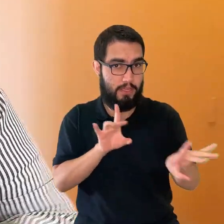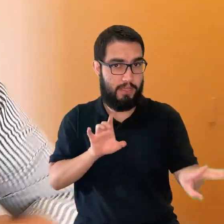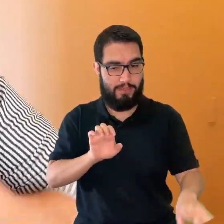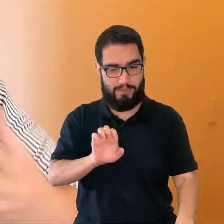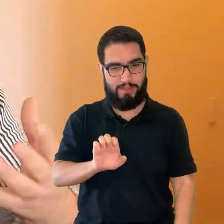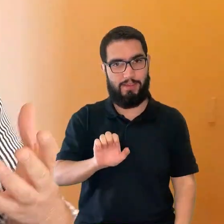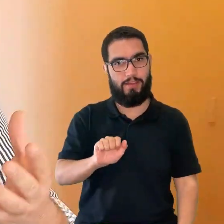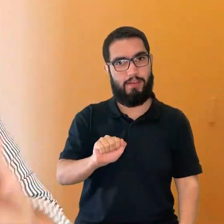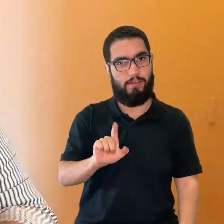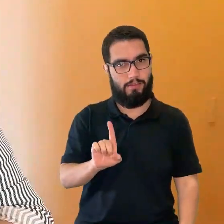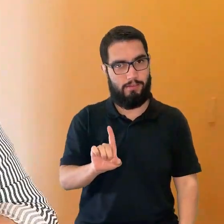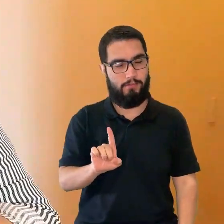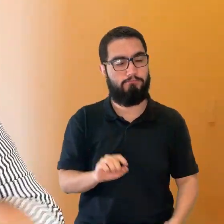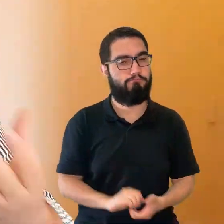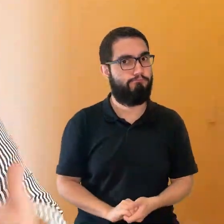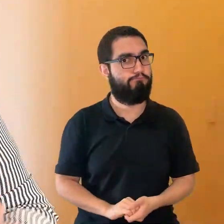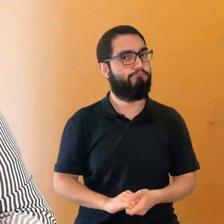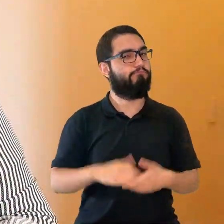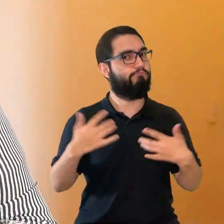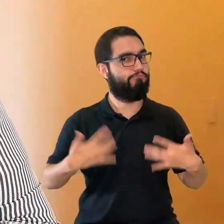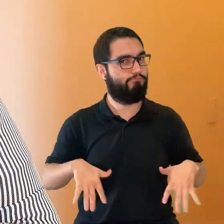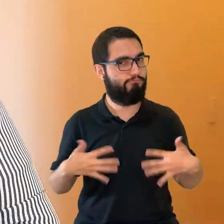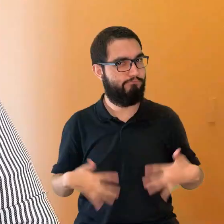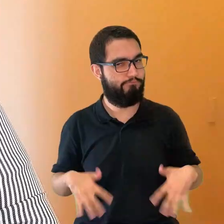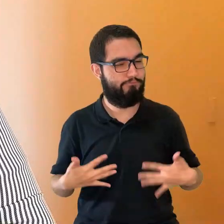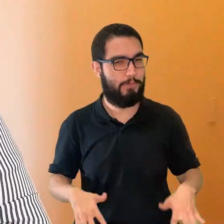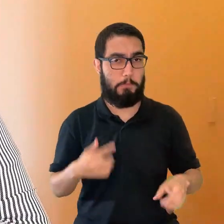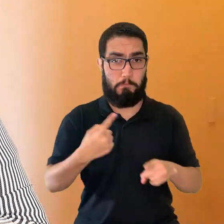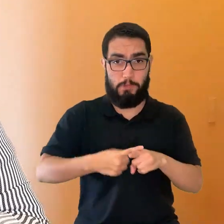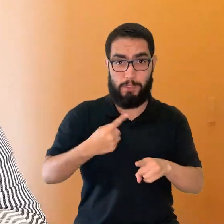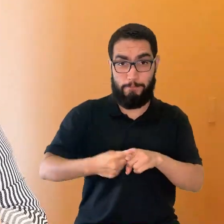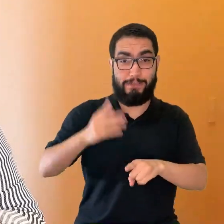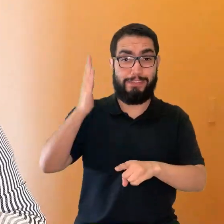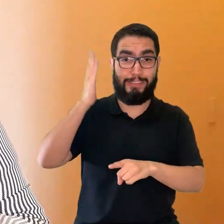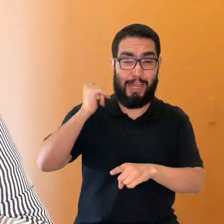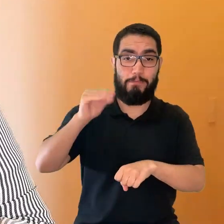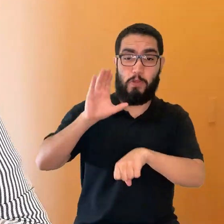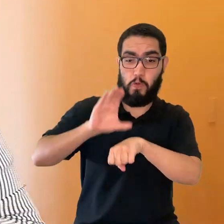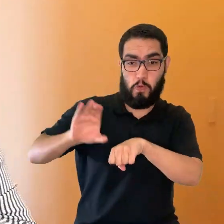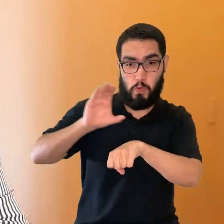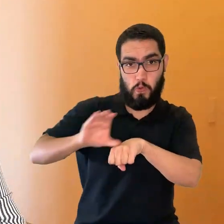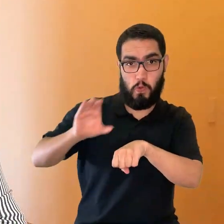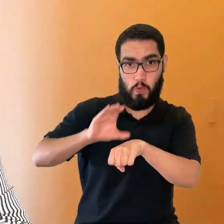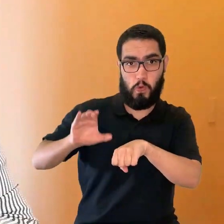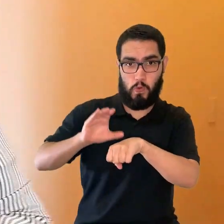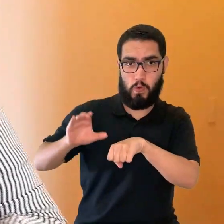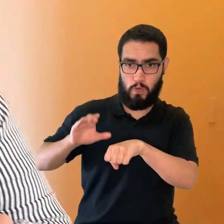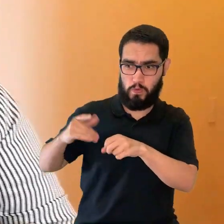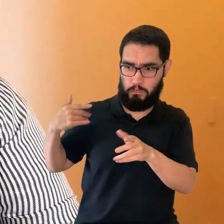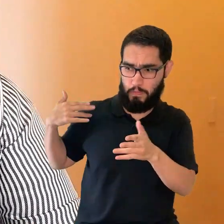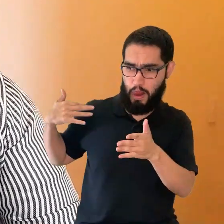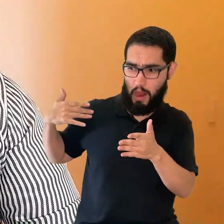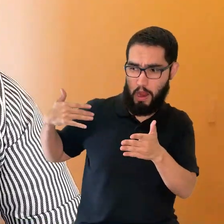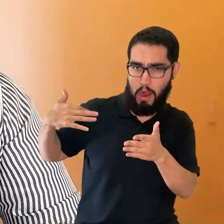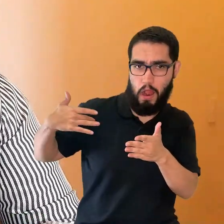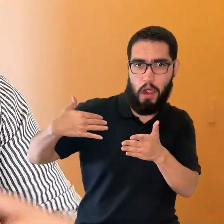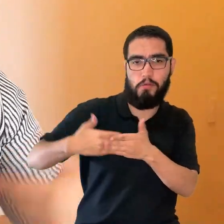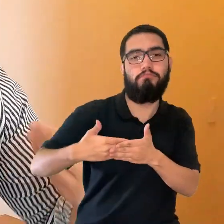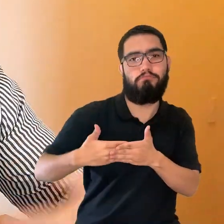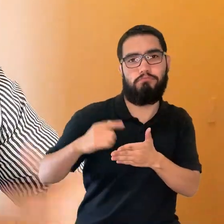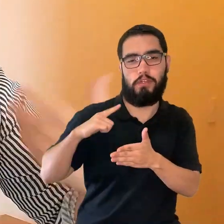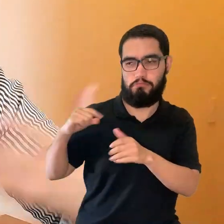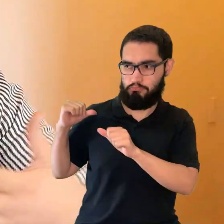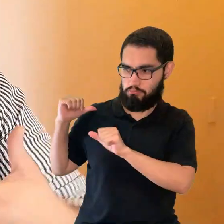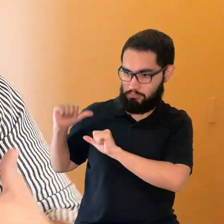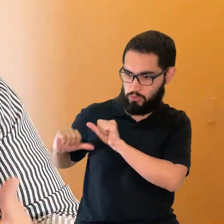Uau, é uma pergunta bem polêmica, né? Porque a gente sabe que os cursos à distância, conforme foram passando, né,